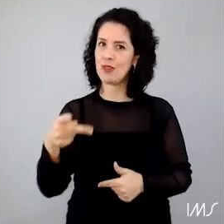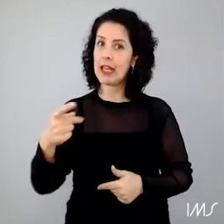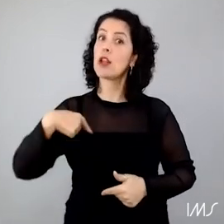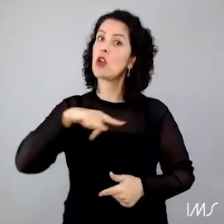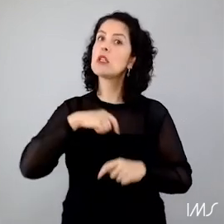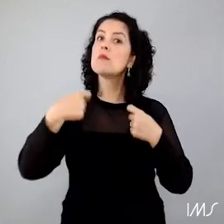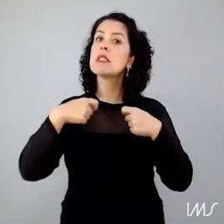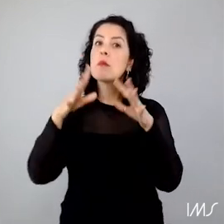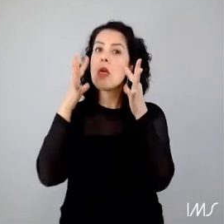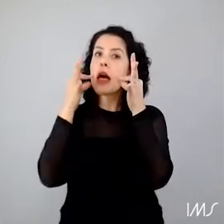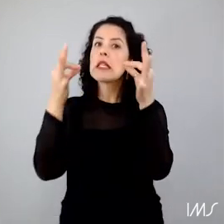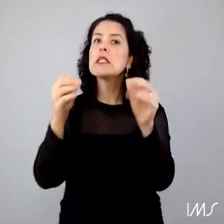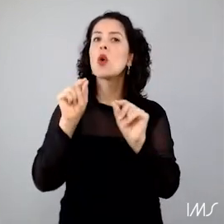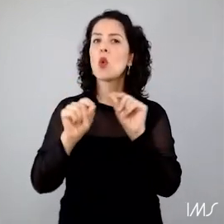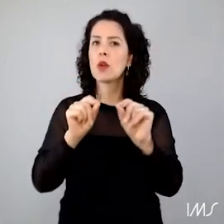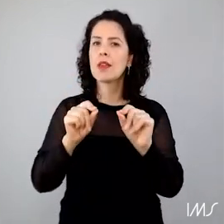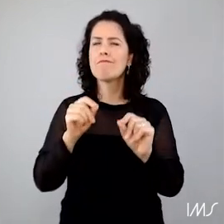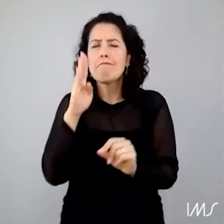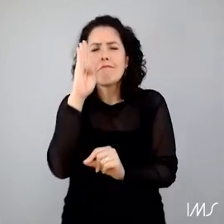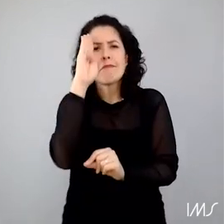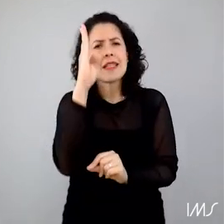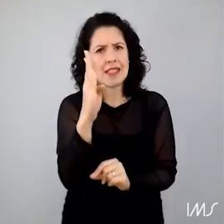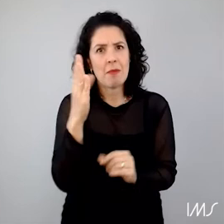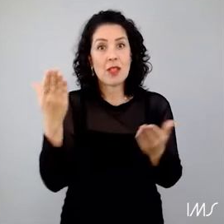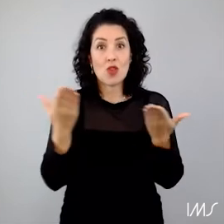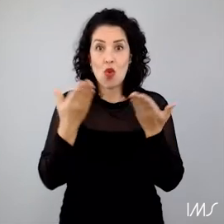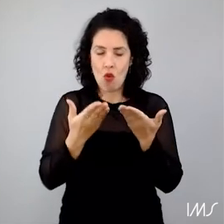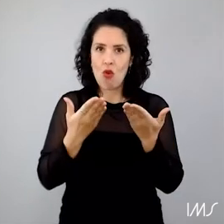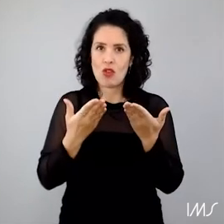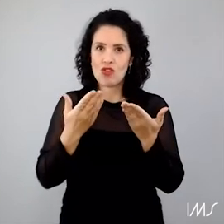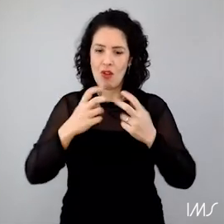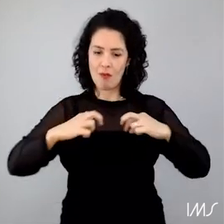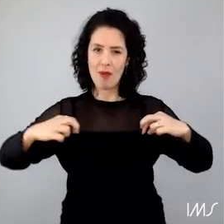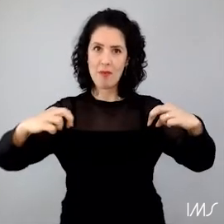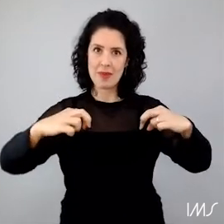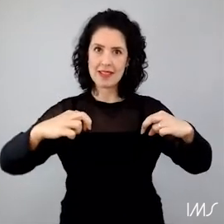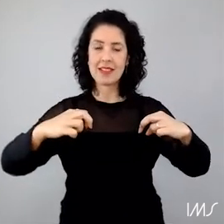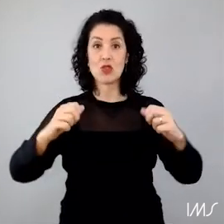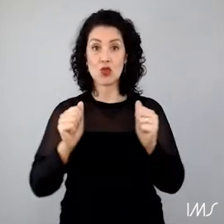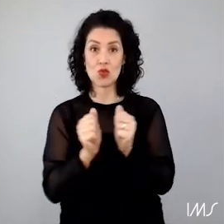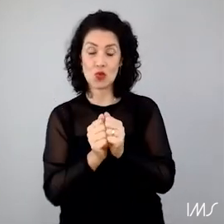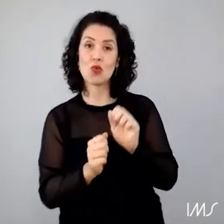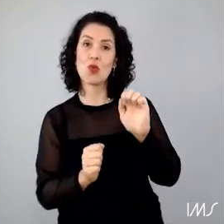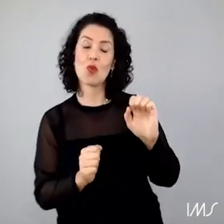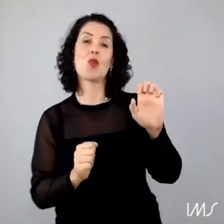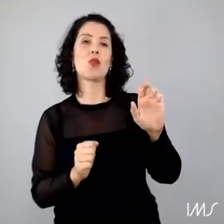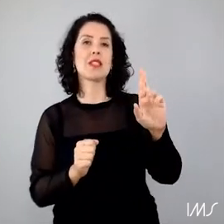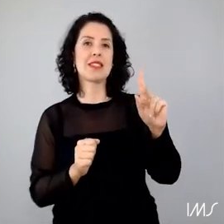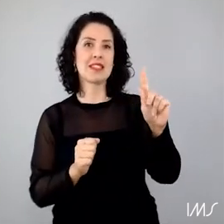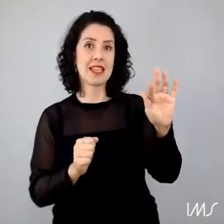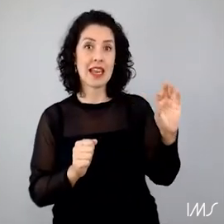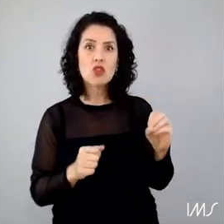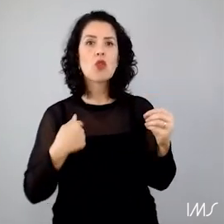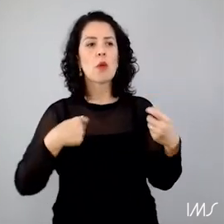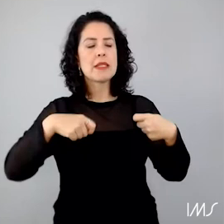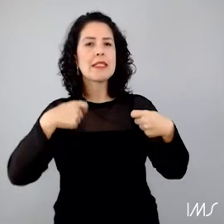em consideração, principalmente eu acho que nesta mesa que estou compartilhando com o Sérgio, devemos